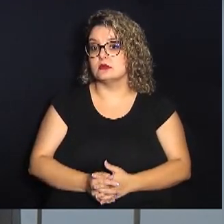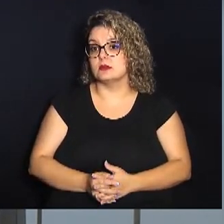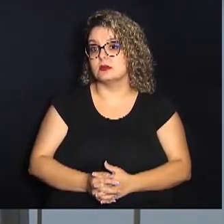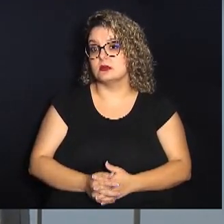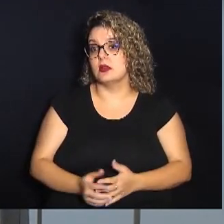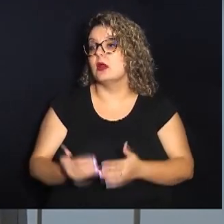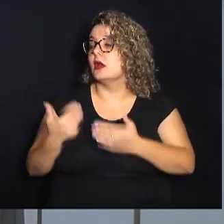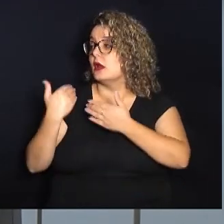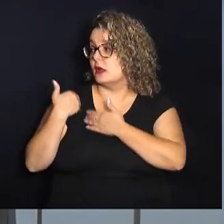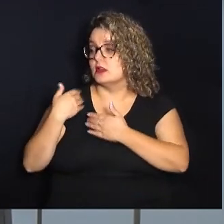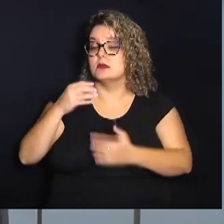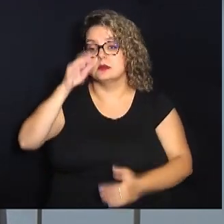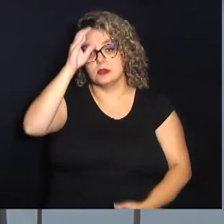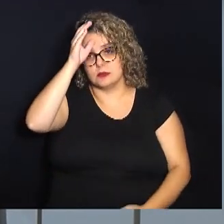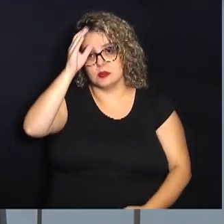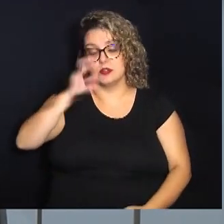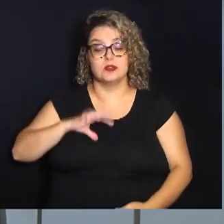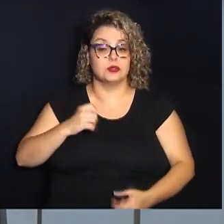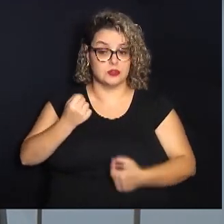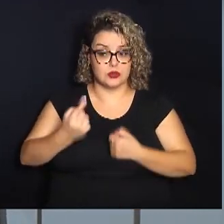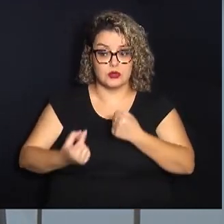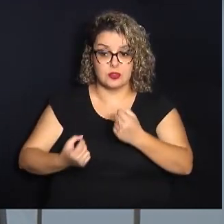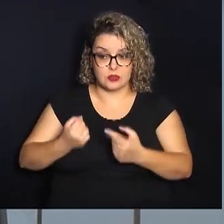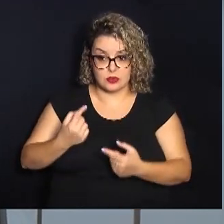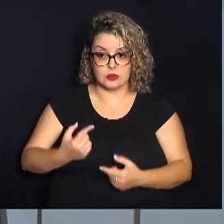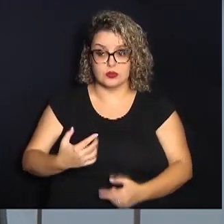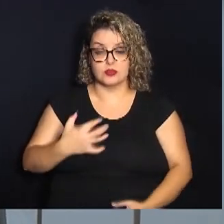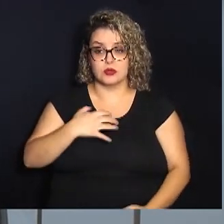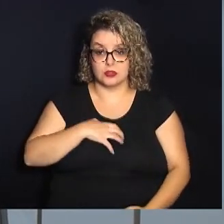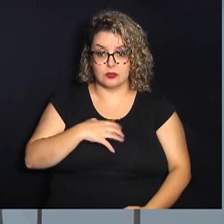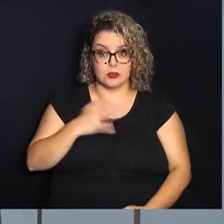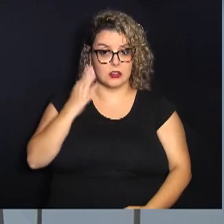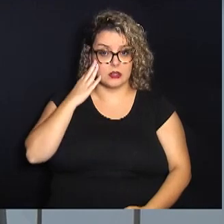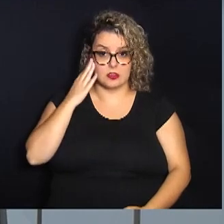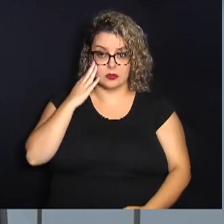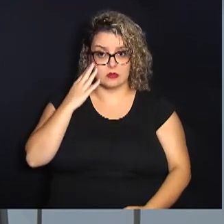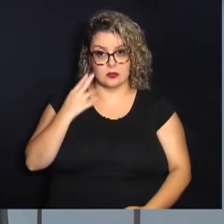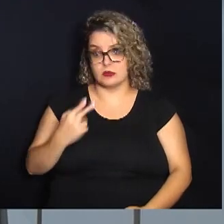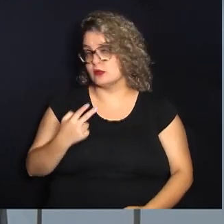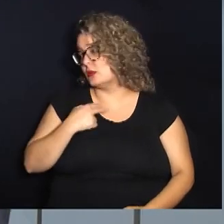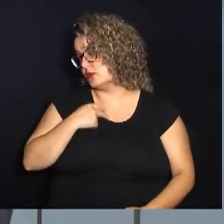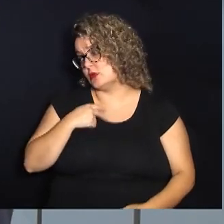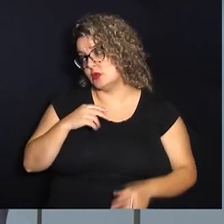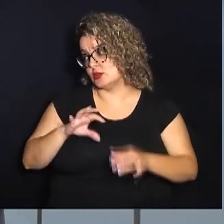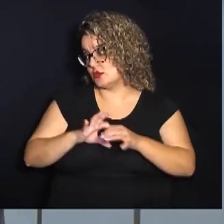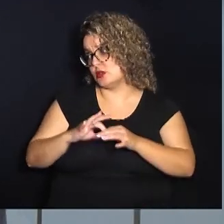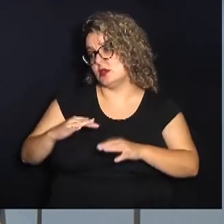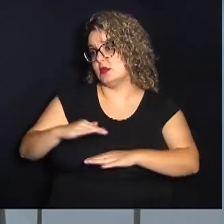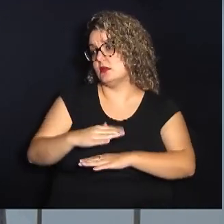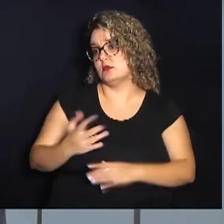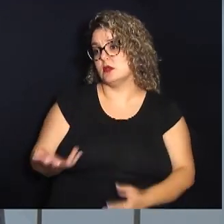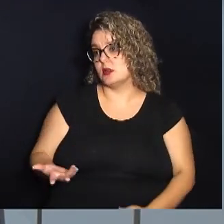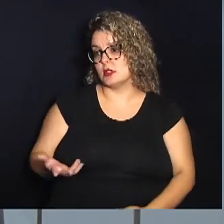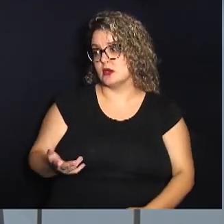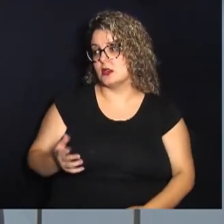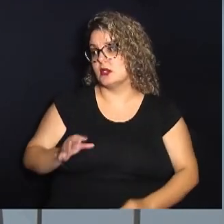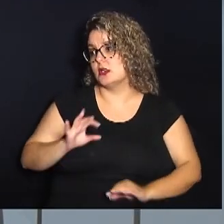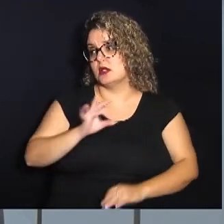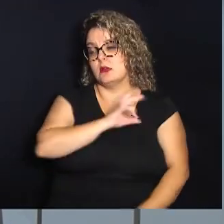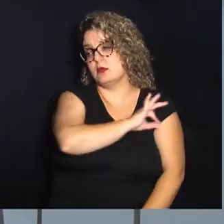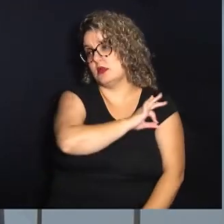responsabilizar esse cidadão de alguma forma, para ele entender que não é deixar o carro parado e a prefeitura vai agir